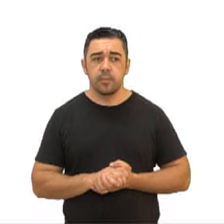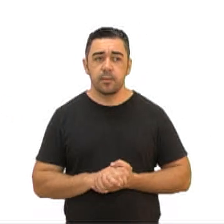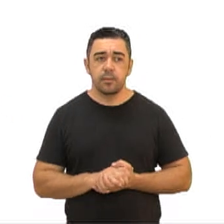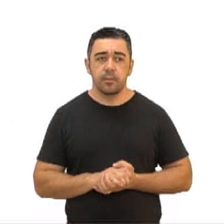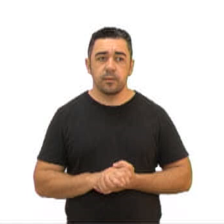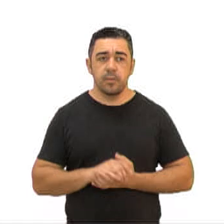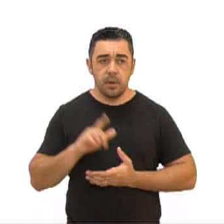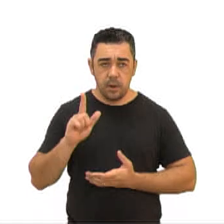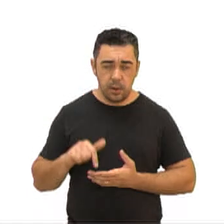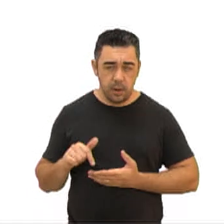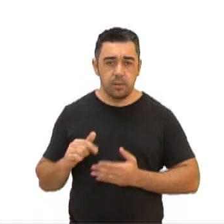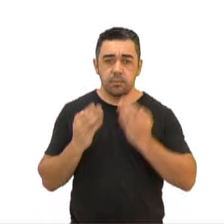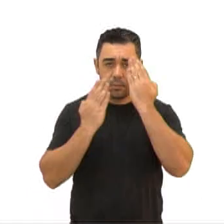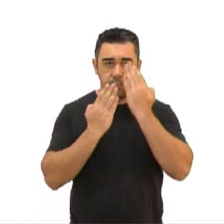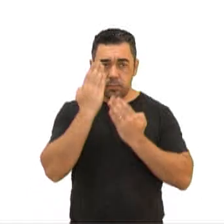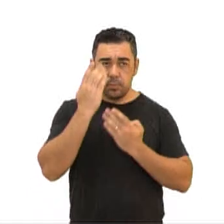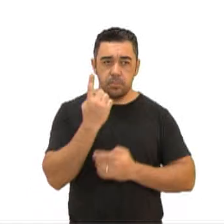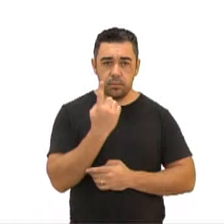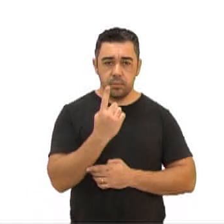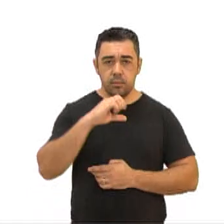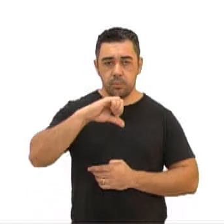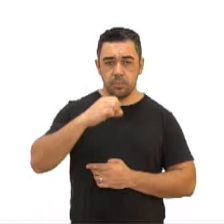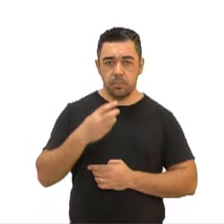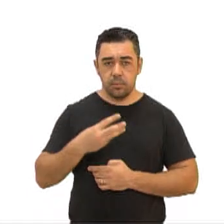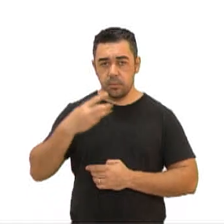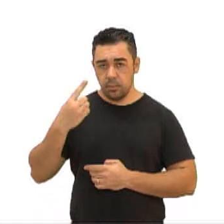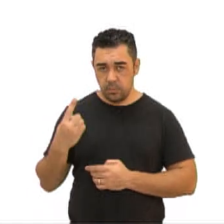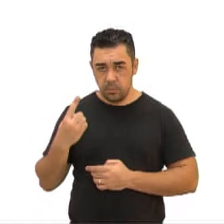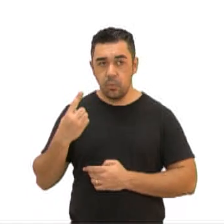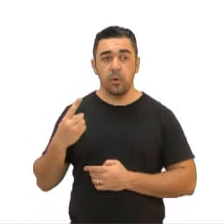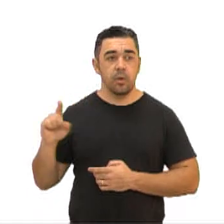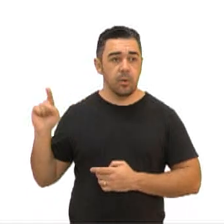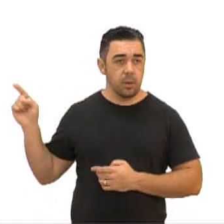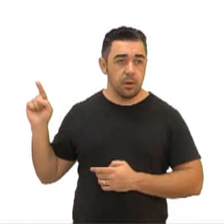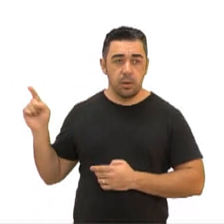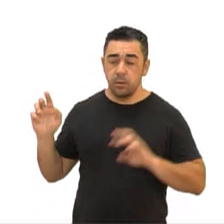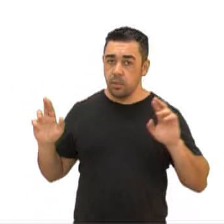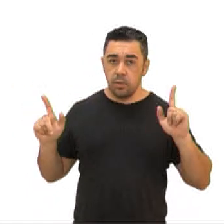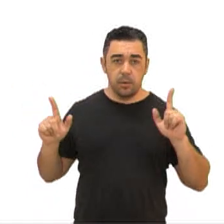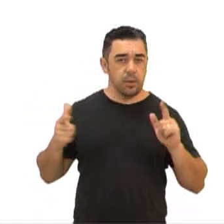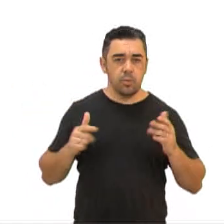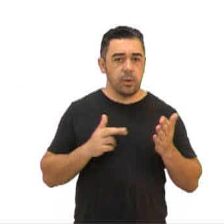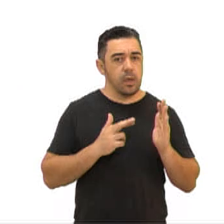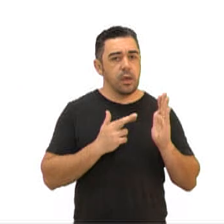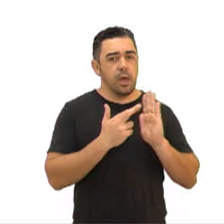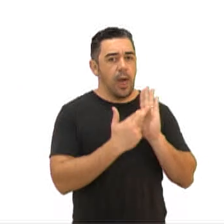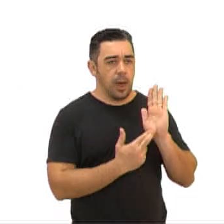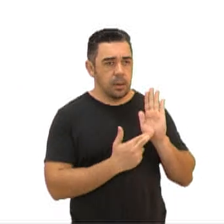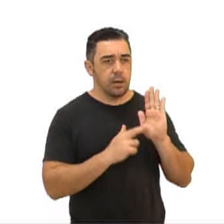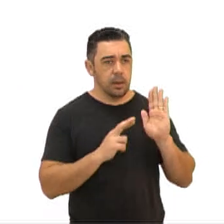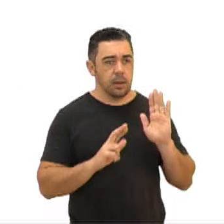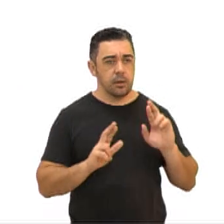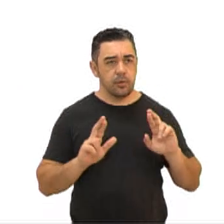obra de 1931, ela já vai ser bem mais ousada, ela não segue todas aquelas regras do cubismo.